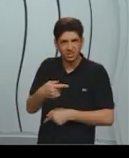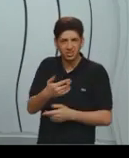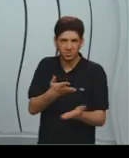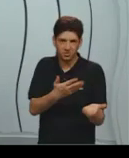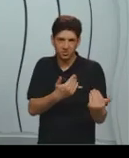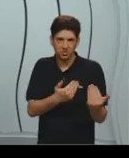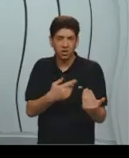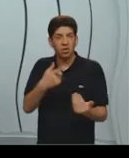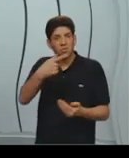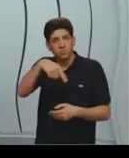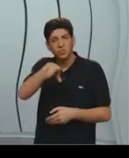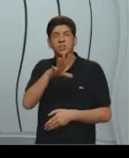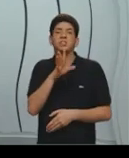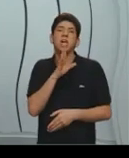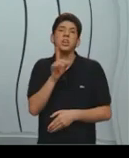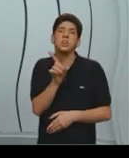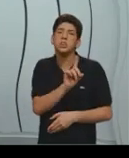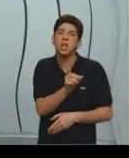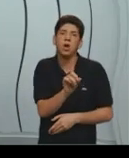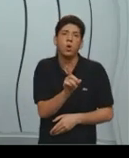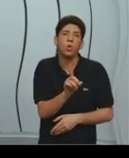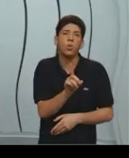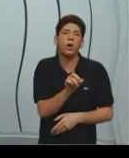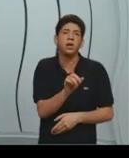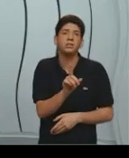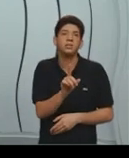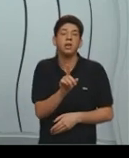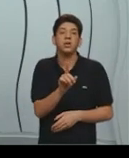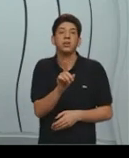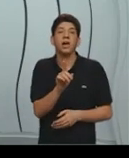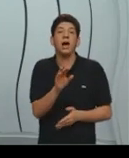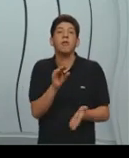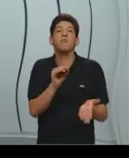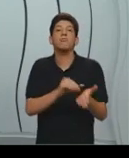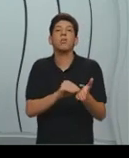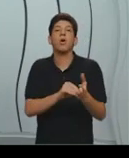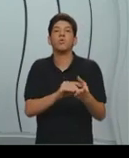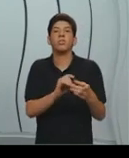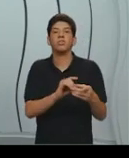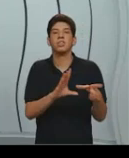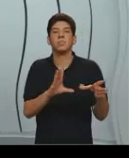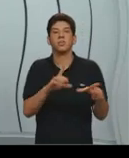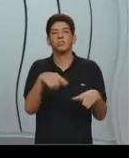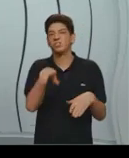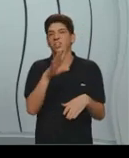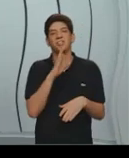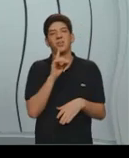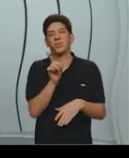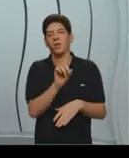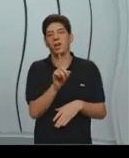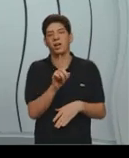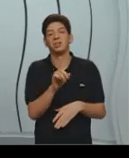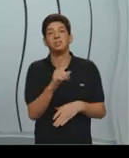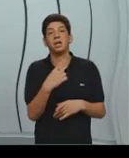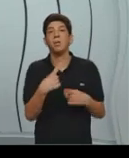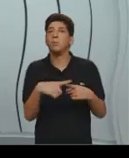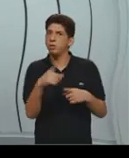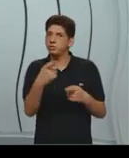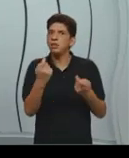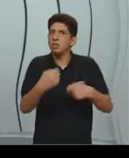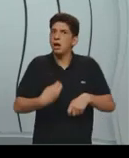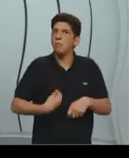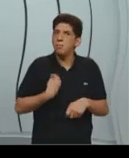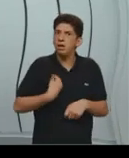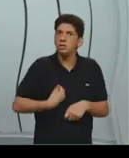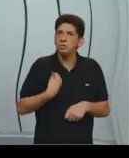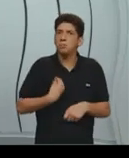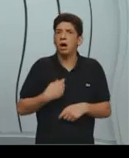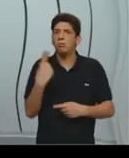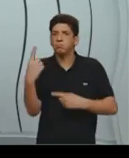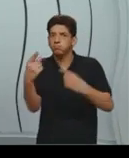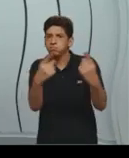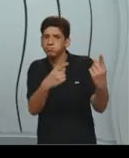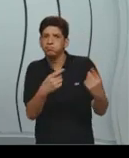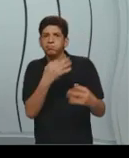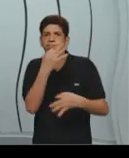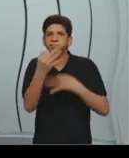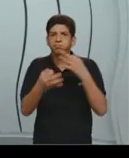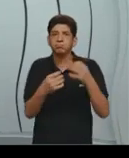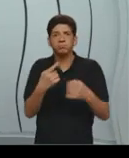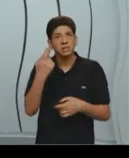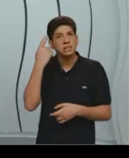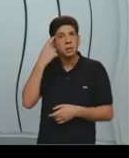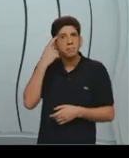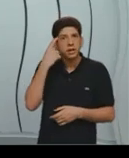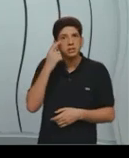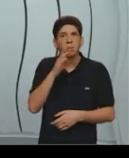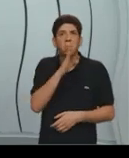não conhecem o que é não ter democracia, né? E de não poder participar, de ser silenciado por ter uma opinião diferente. E a